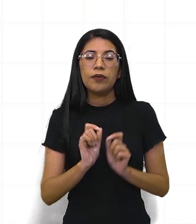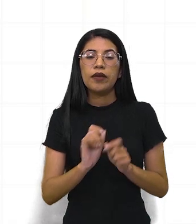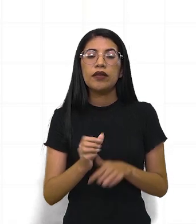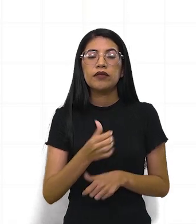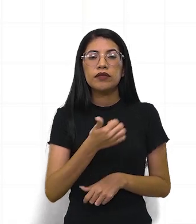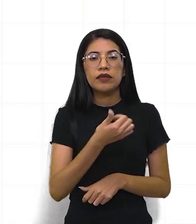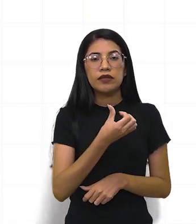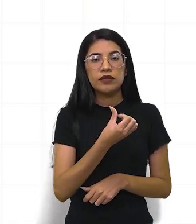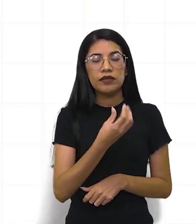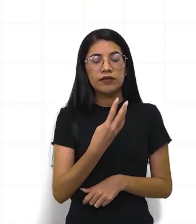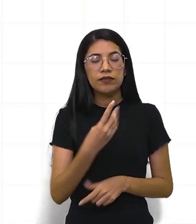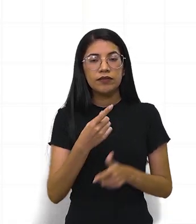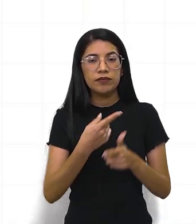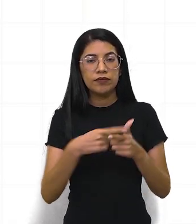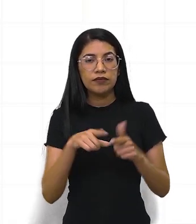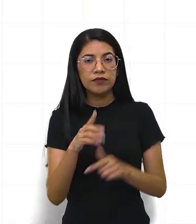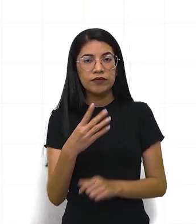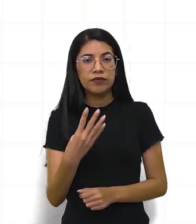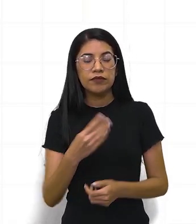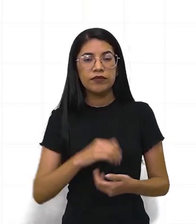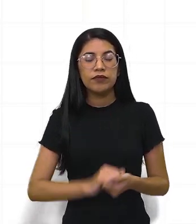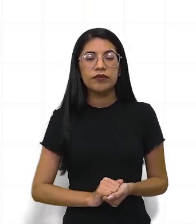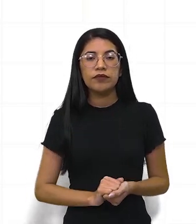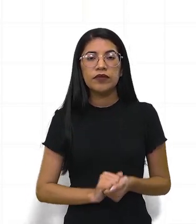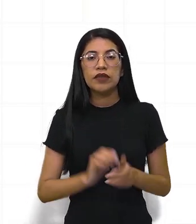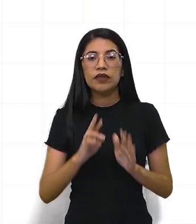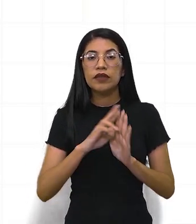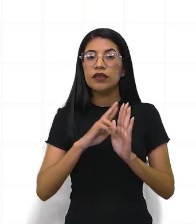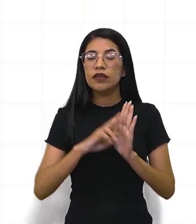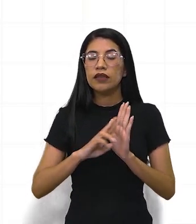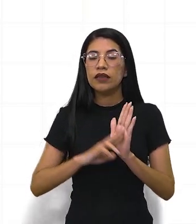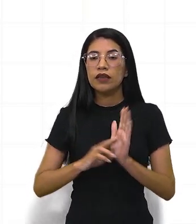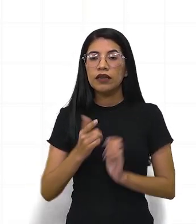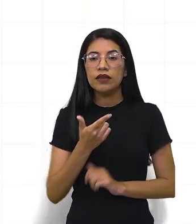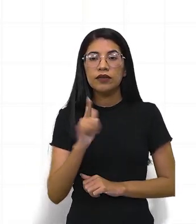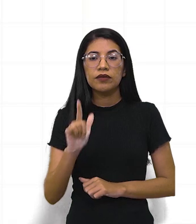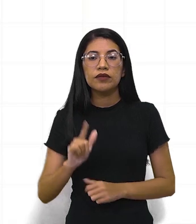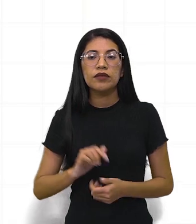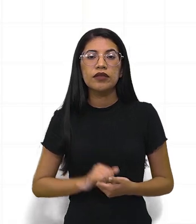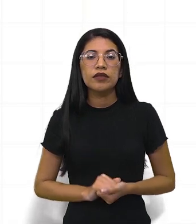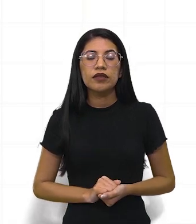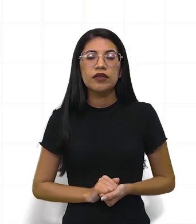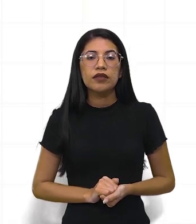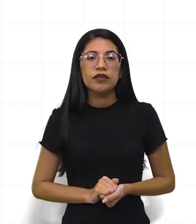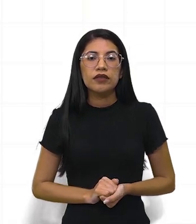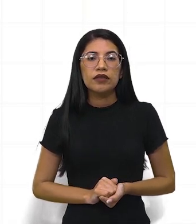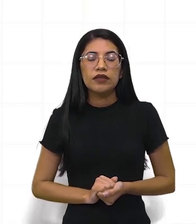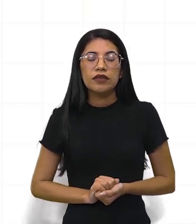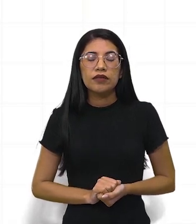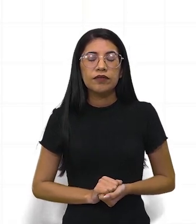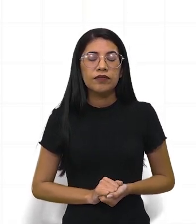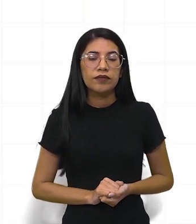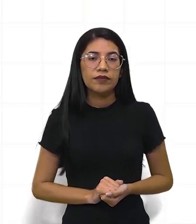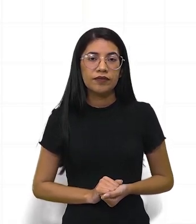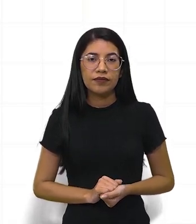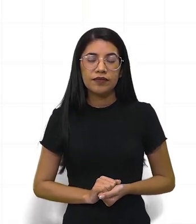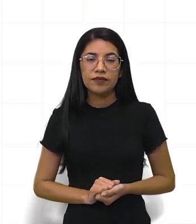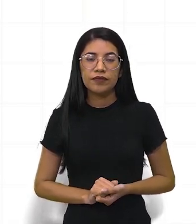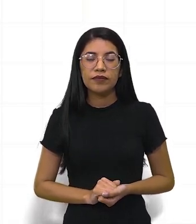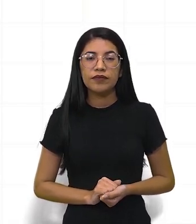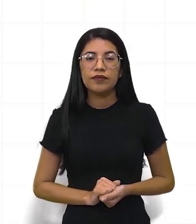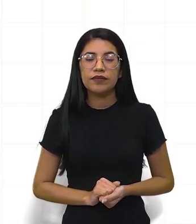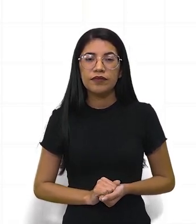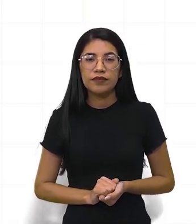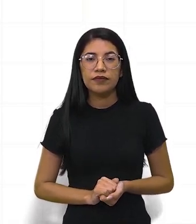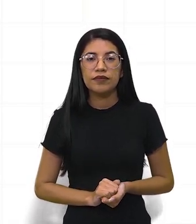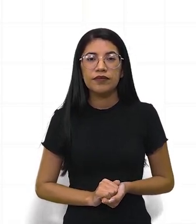então, até aí? Vamos, então, à nossa próxima regrinha? Agora a gente vai verificar quando é que um número